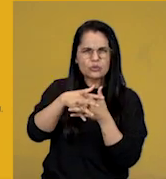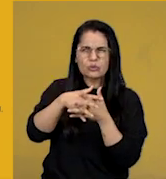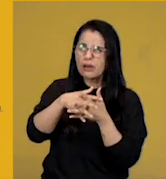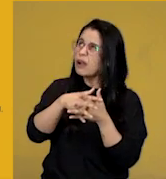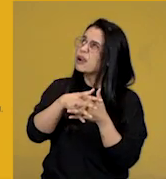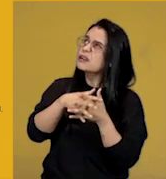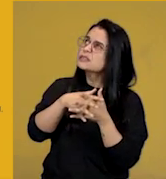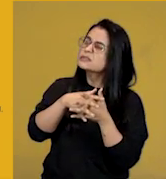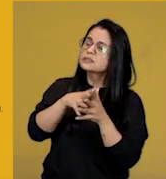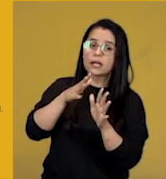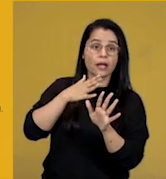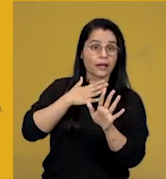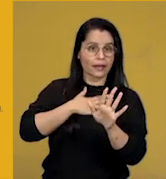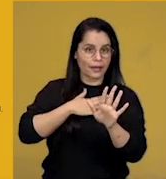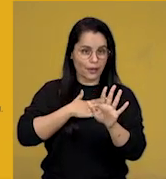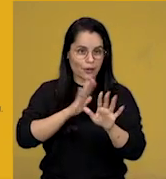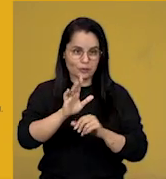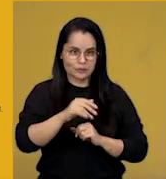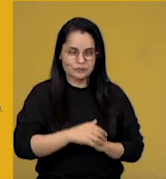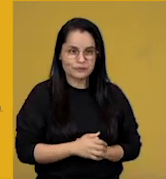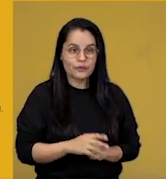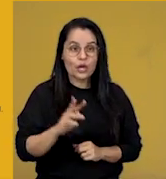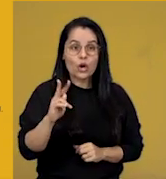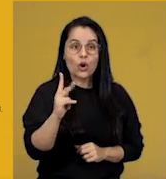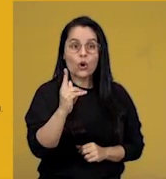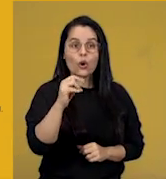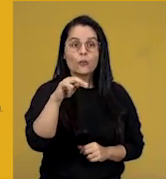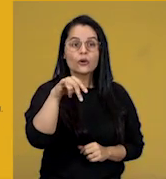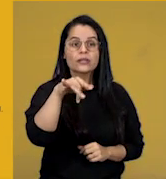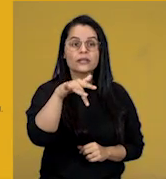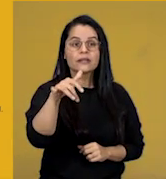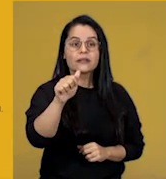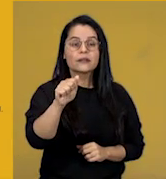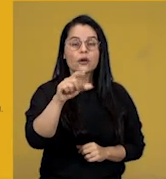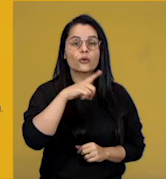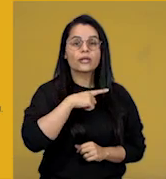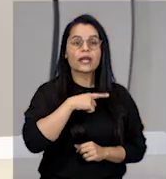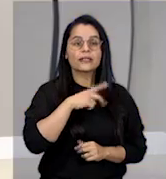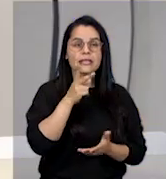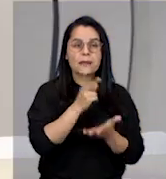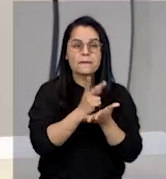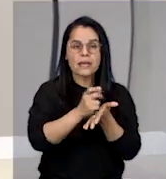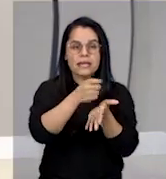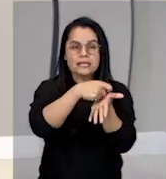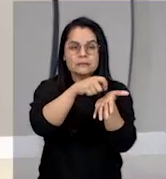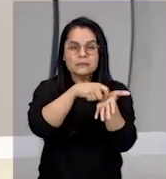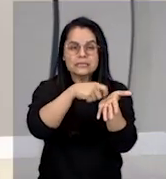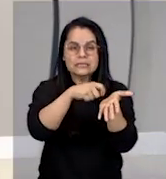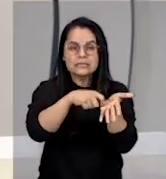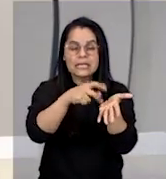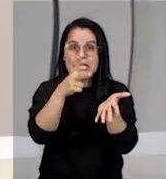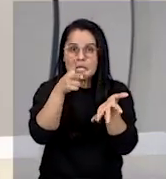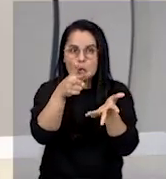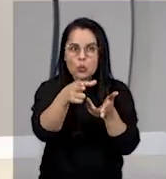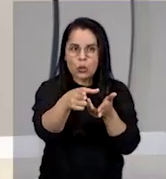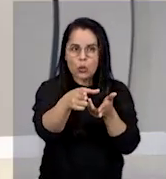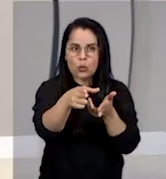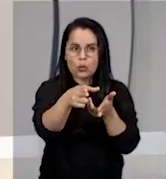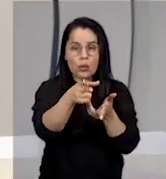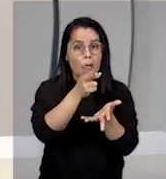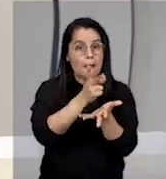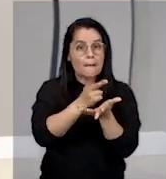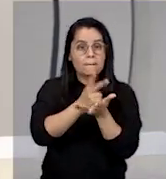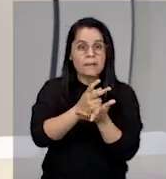bem, vamos com calma. Homonímia são as palavras que possuem a mesma grafia, possuem a